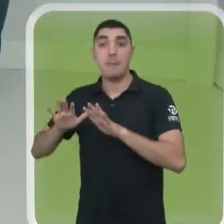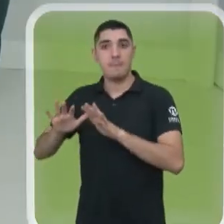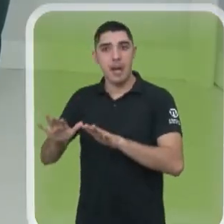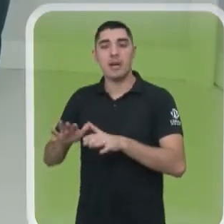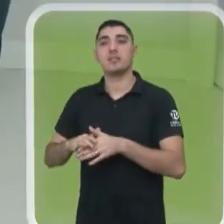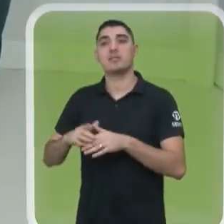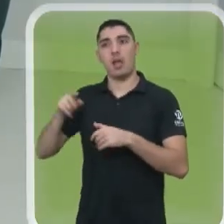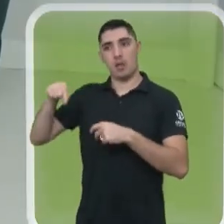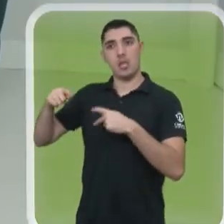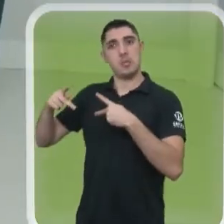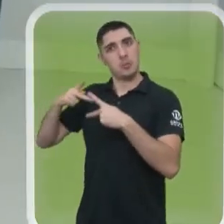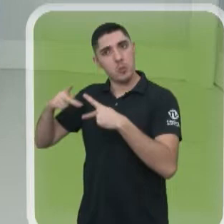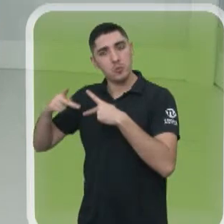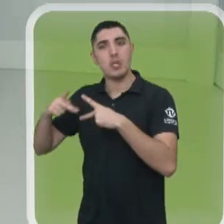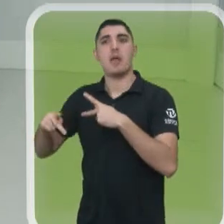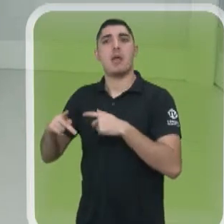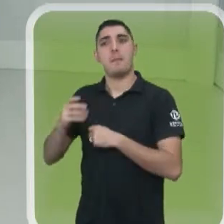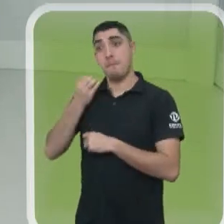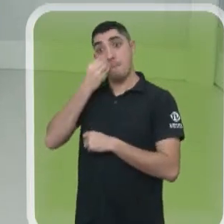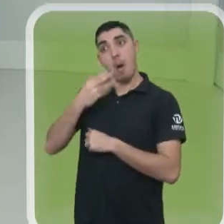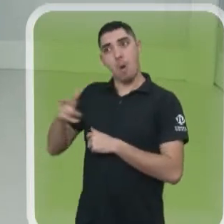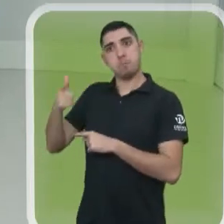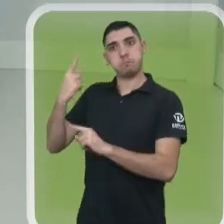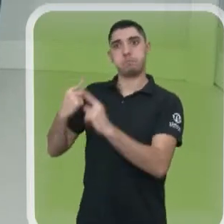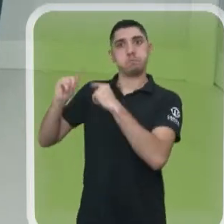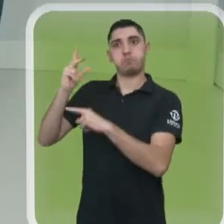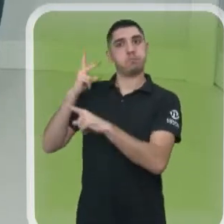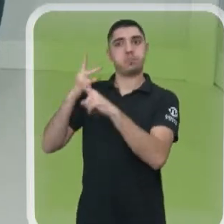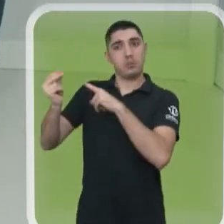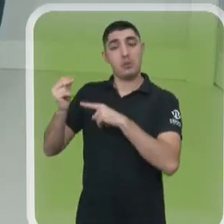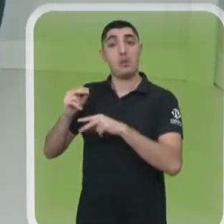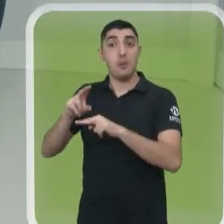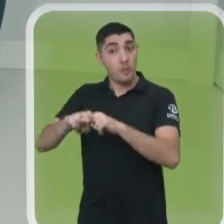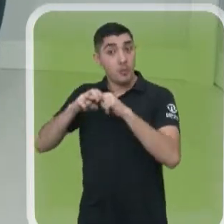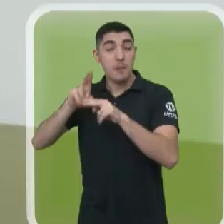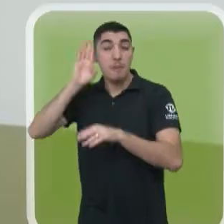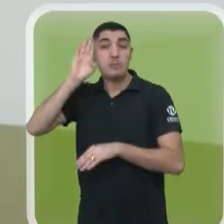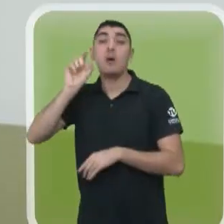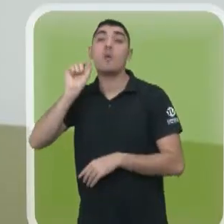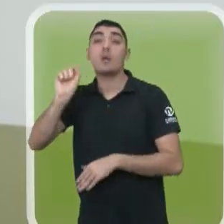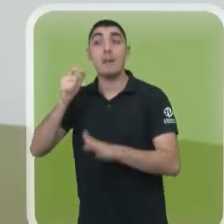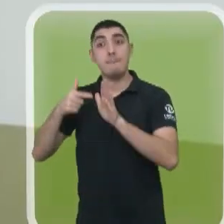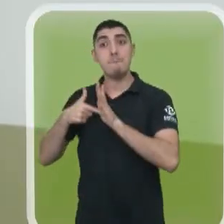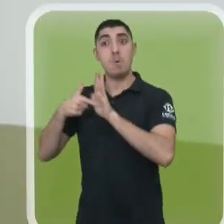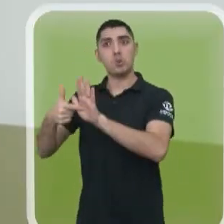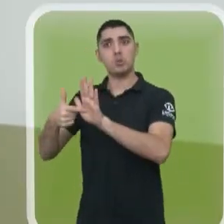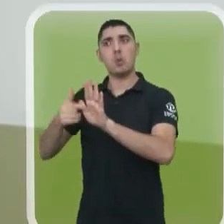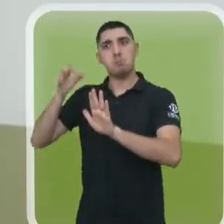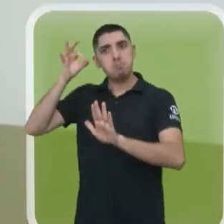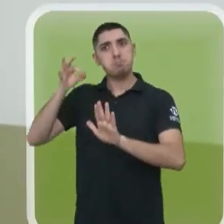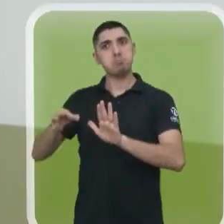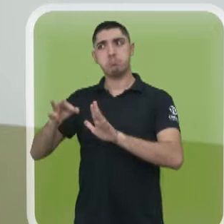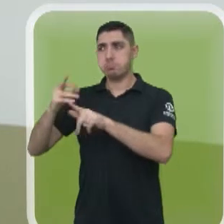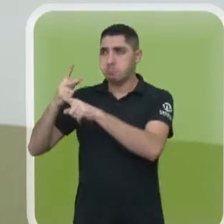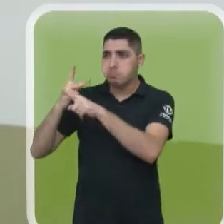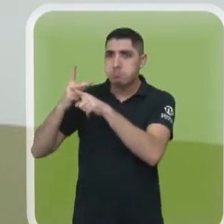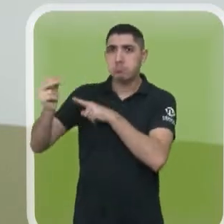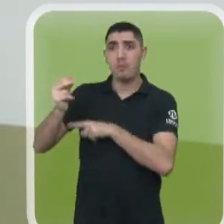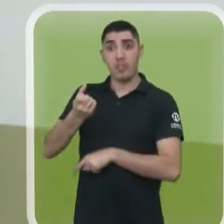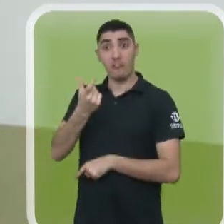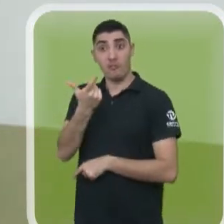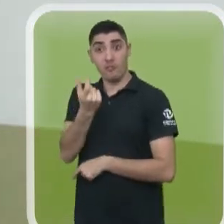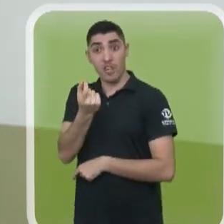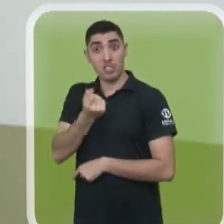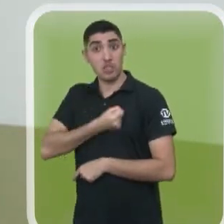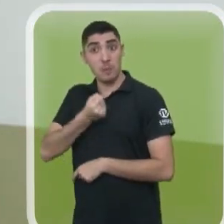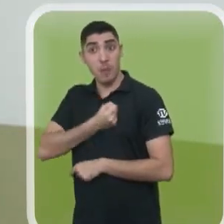para o São José e se esse resultado foi de reabilitação principalmente também mostrando o resultado né o resultado de 20 pontos